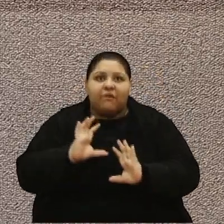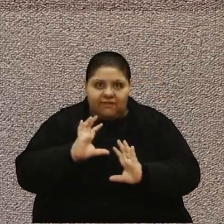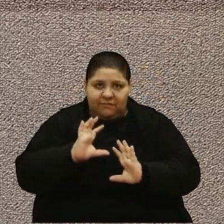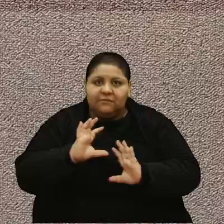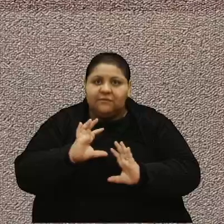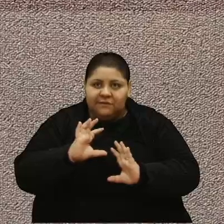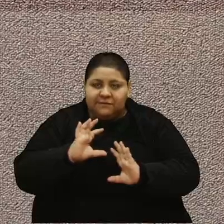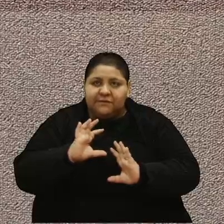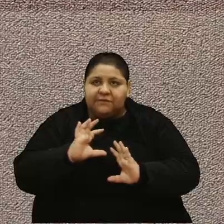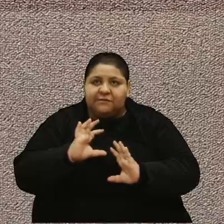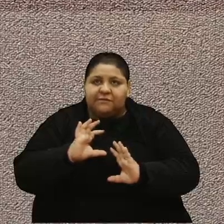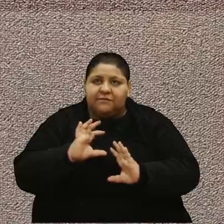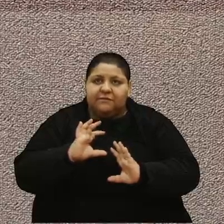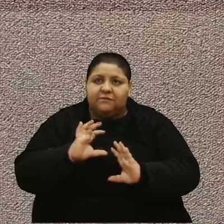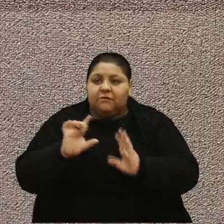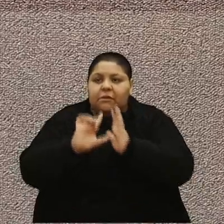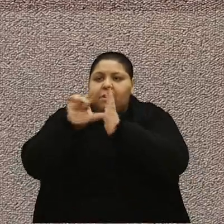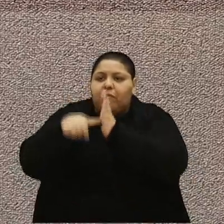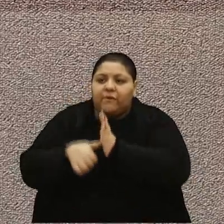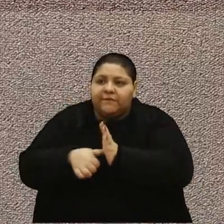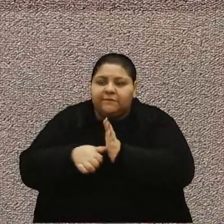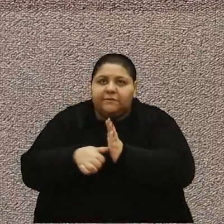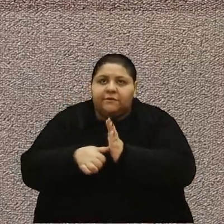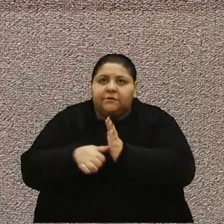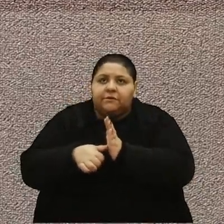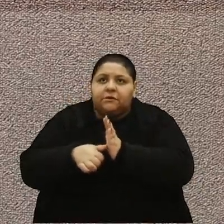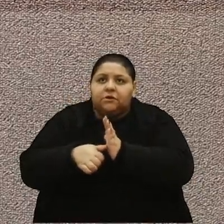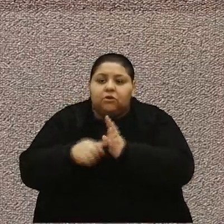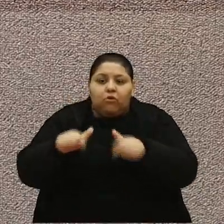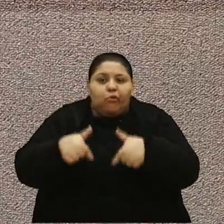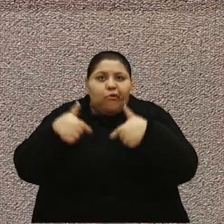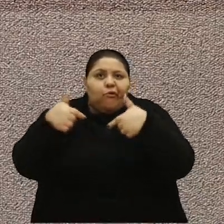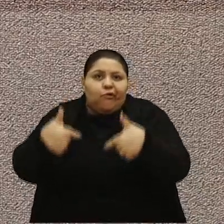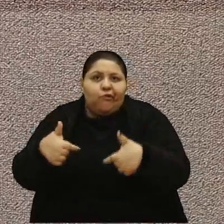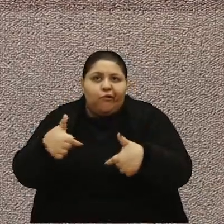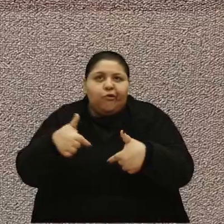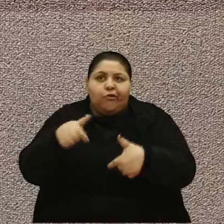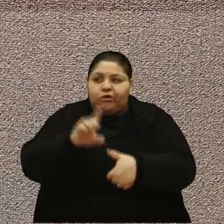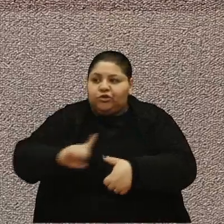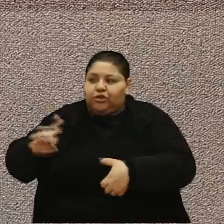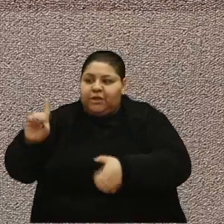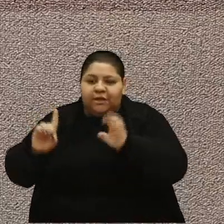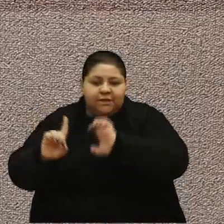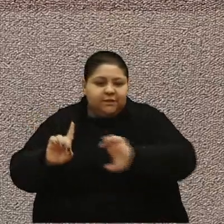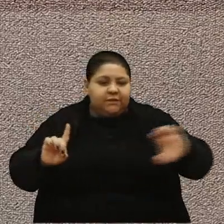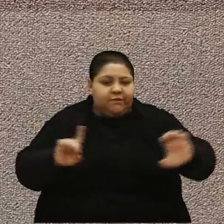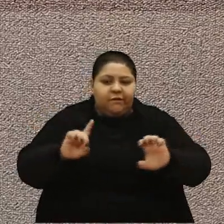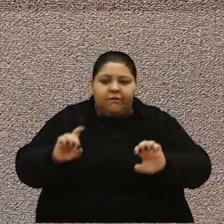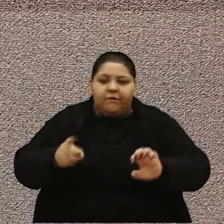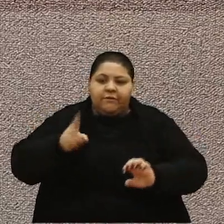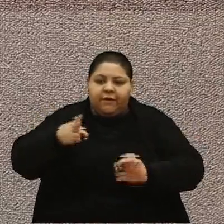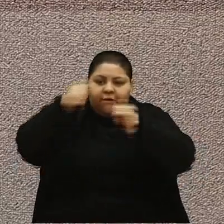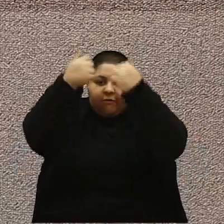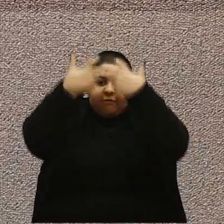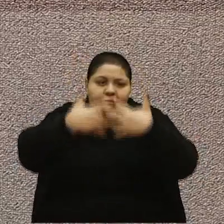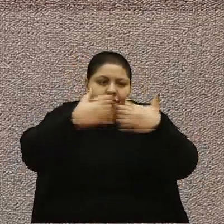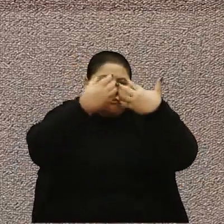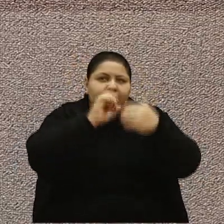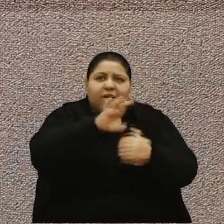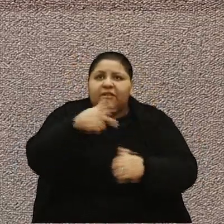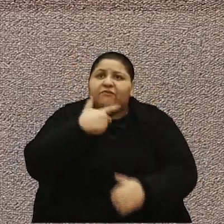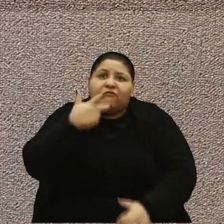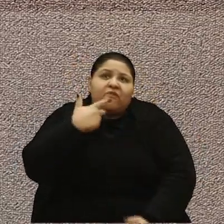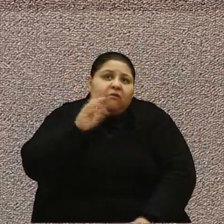de uma situação, aí depois os militantes, tanto de um lado quanto de outro, ficam dando justificativo do que cada um falou. Ele falou